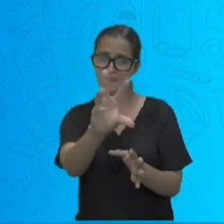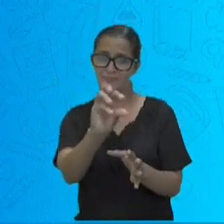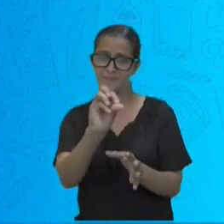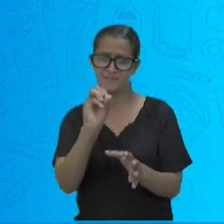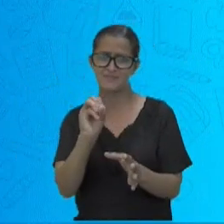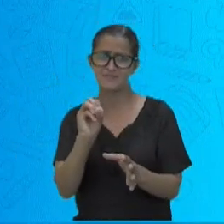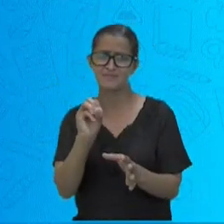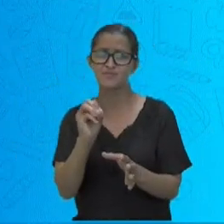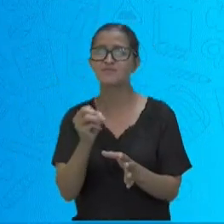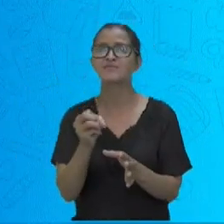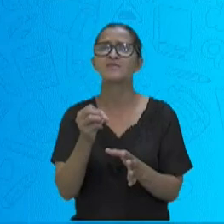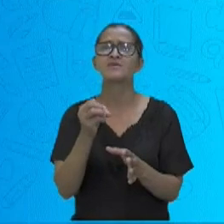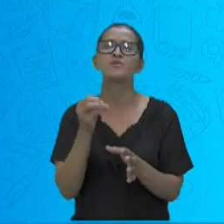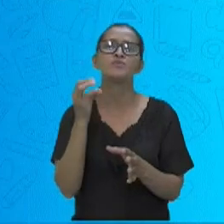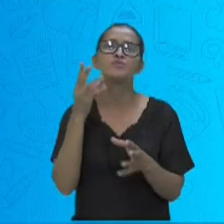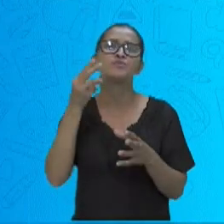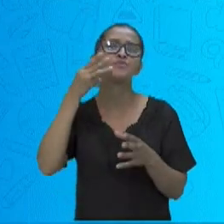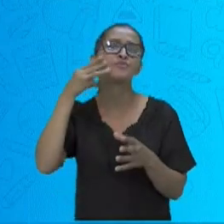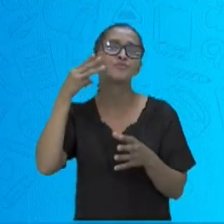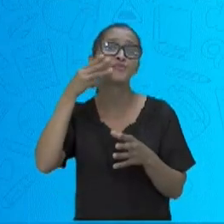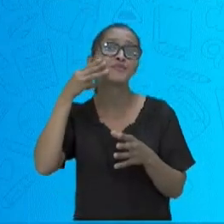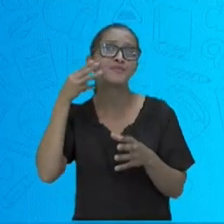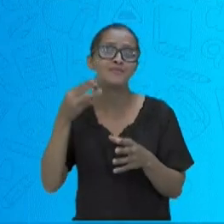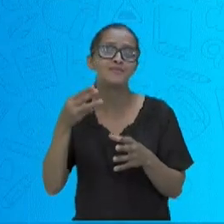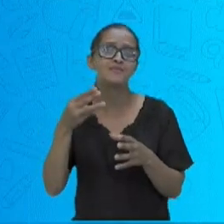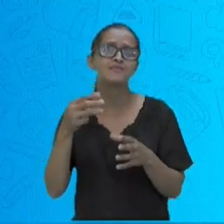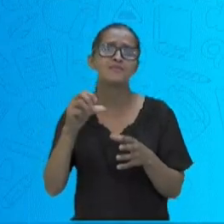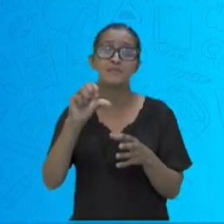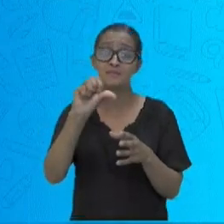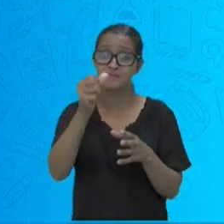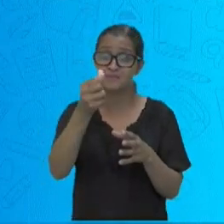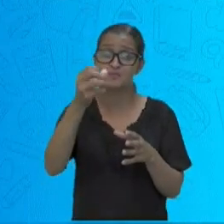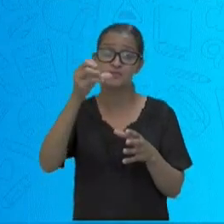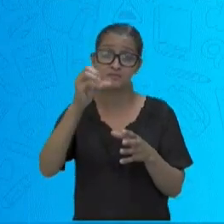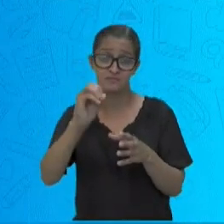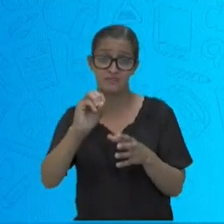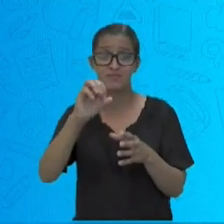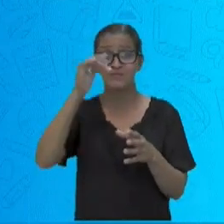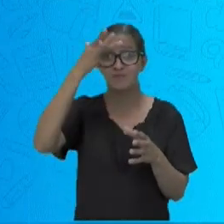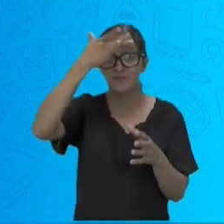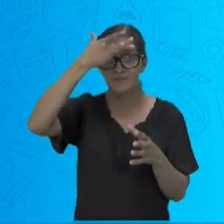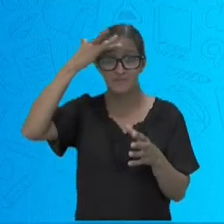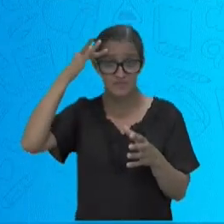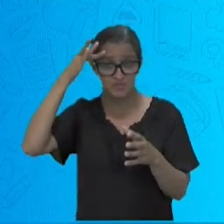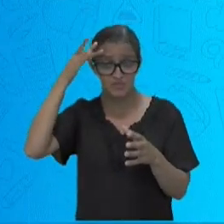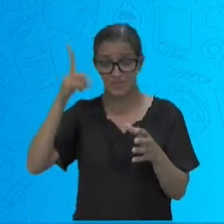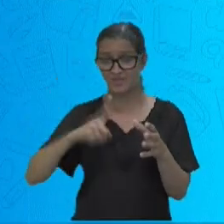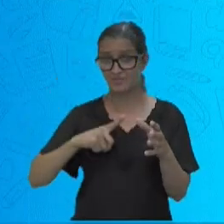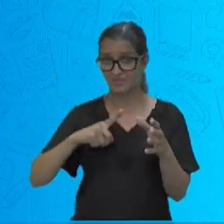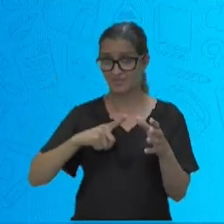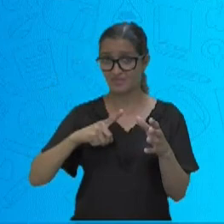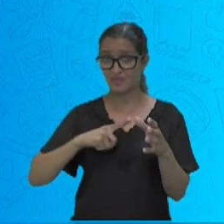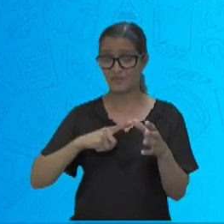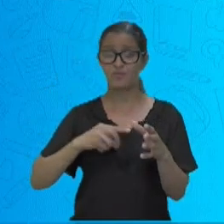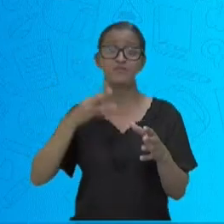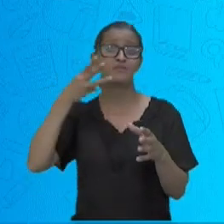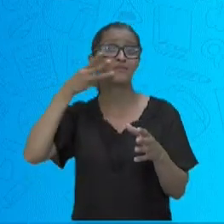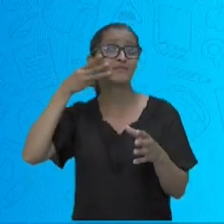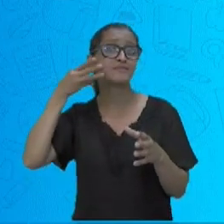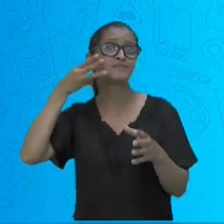total de 10 pessoas. Então, eu vou subir aqui até o número 10.